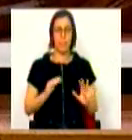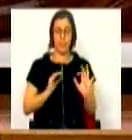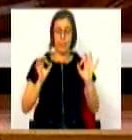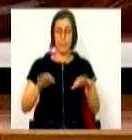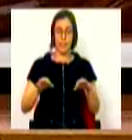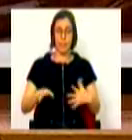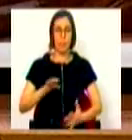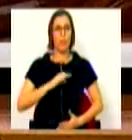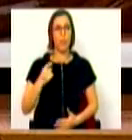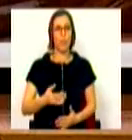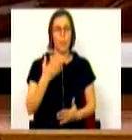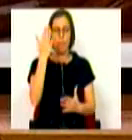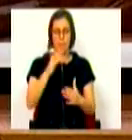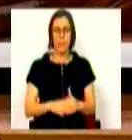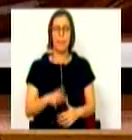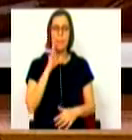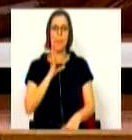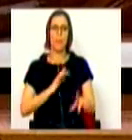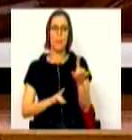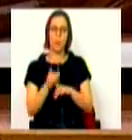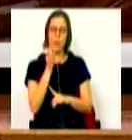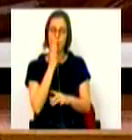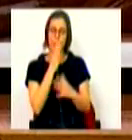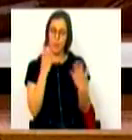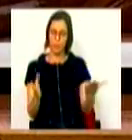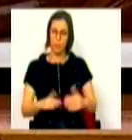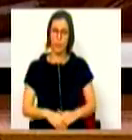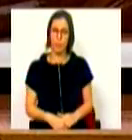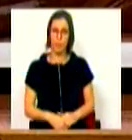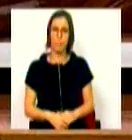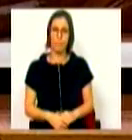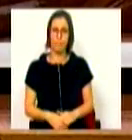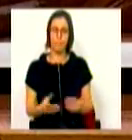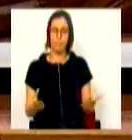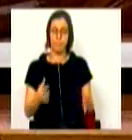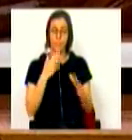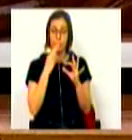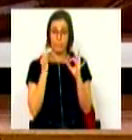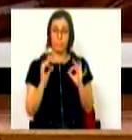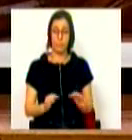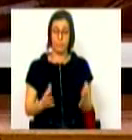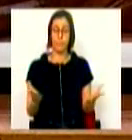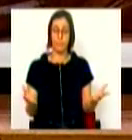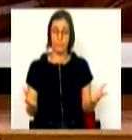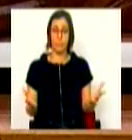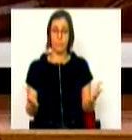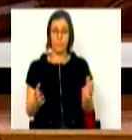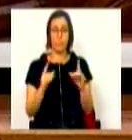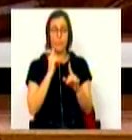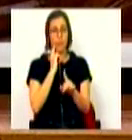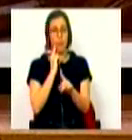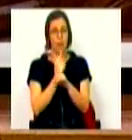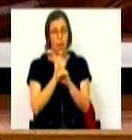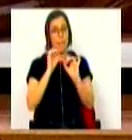Termino, Sr. Presidente, senhoras e senhores deputados. Confirmamos assim, nessa linha